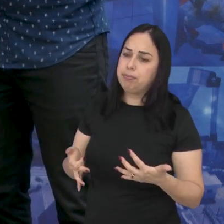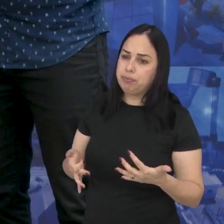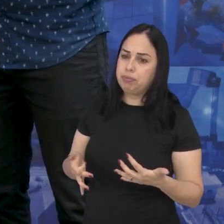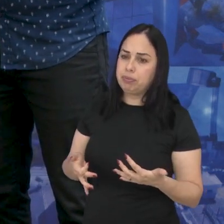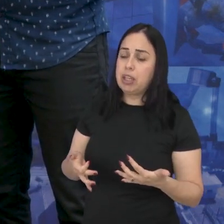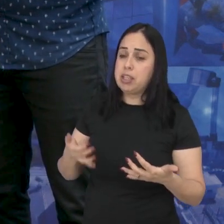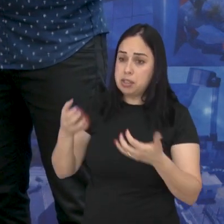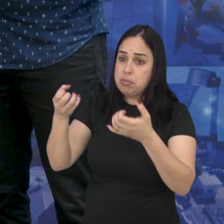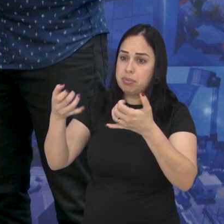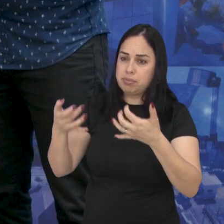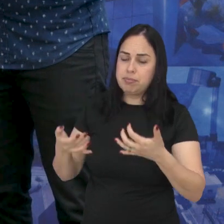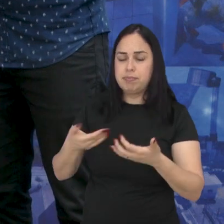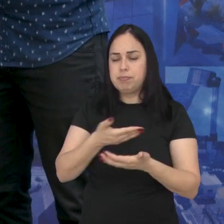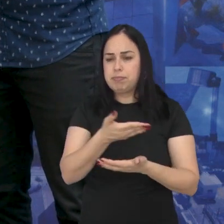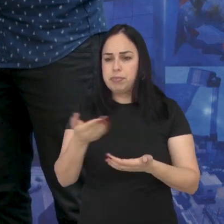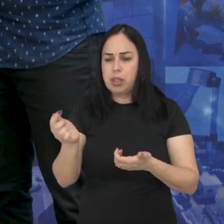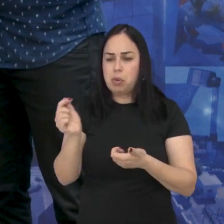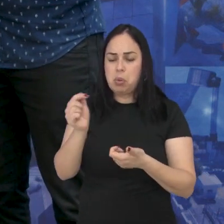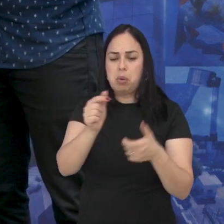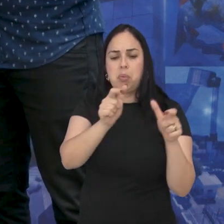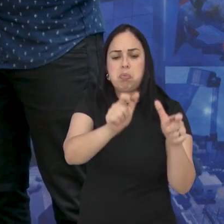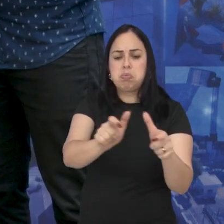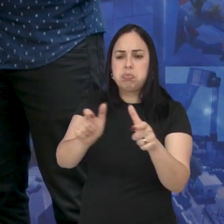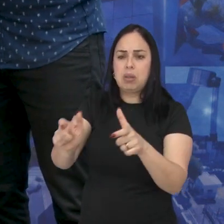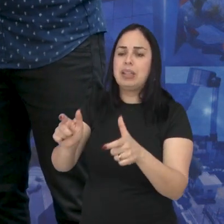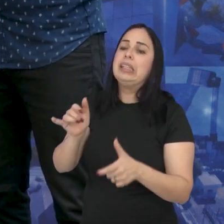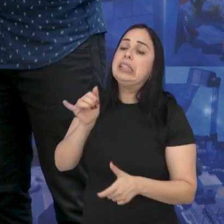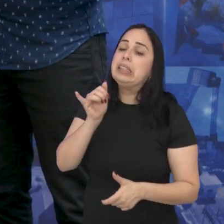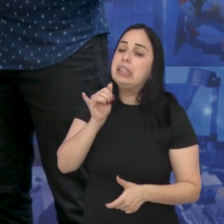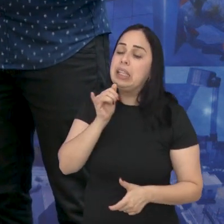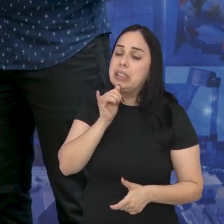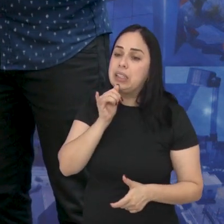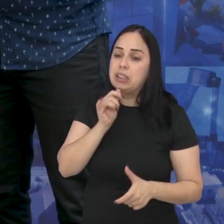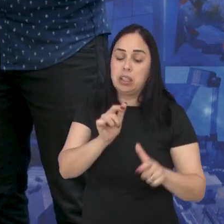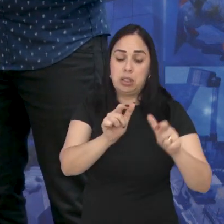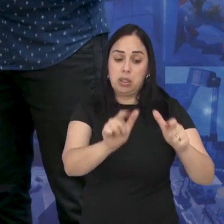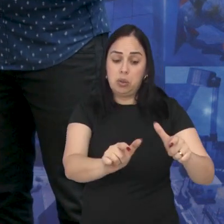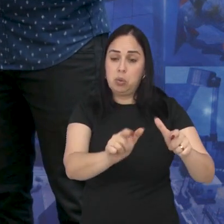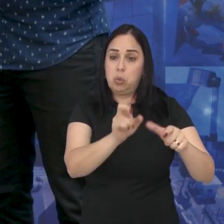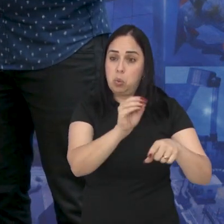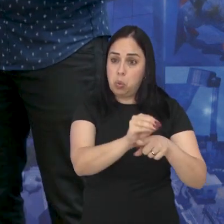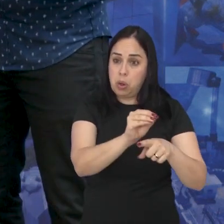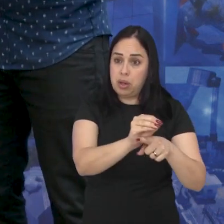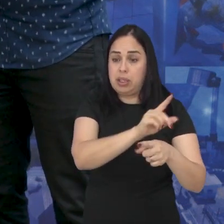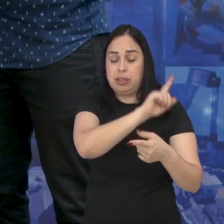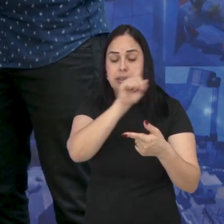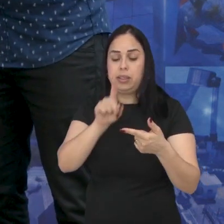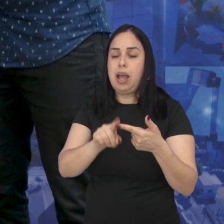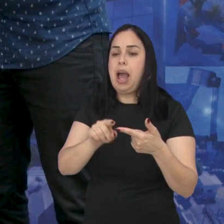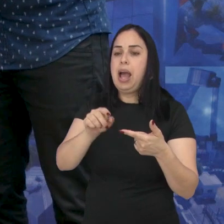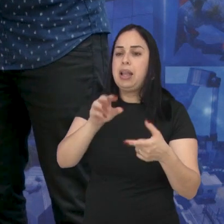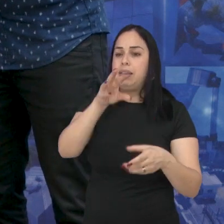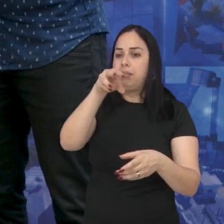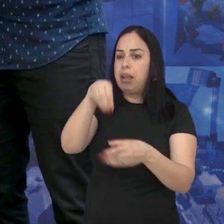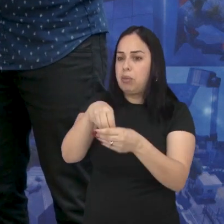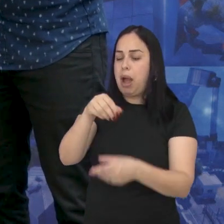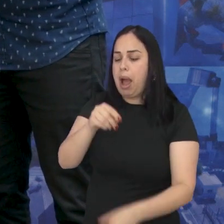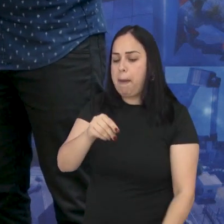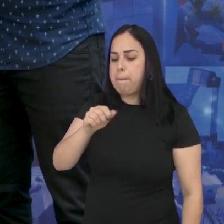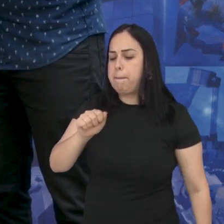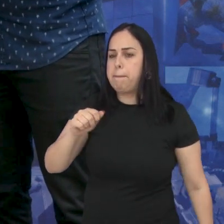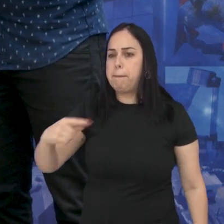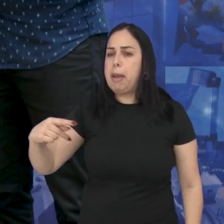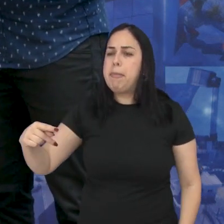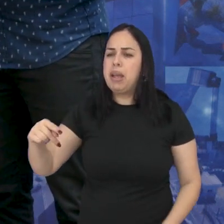explicasse um pouquinho para o pessoal de casa essas denominações. A gente tem unidade de conservação, as APPs dentro da